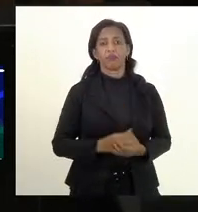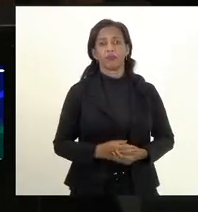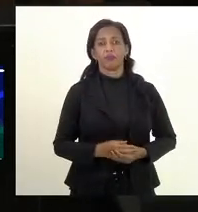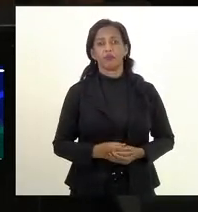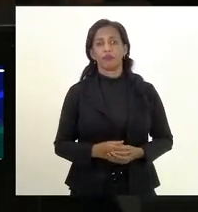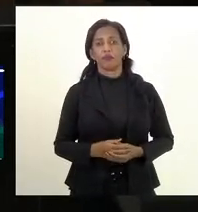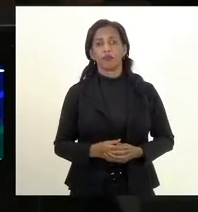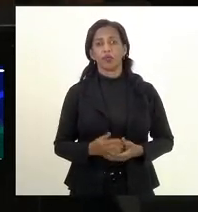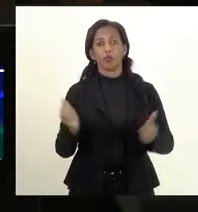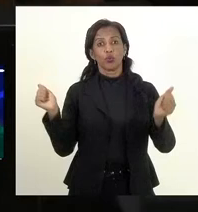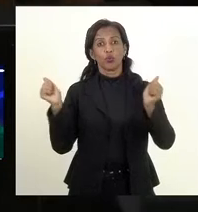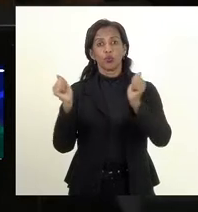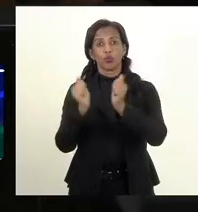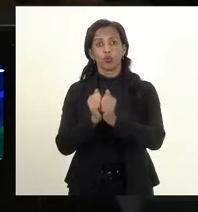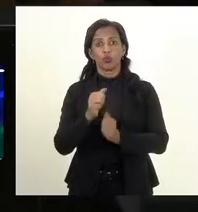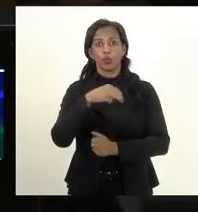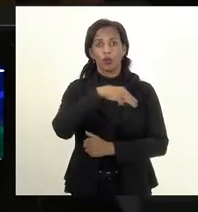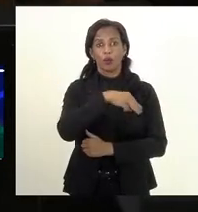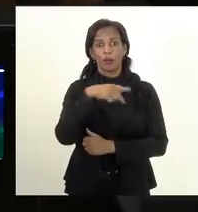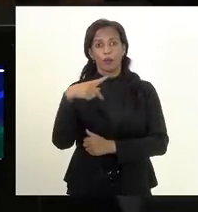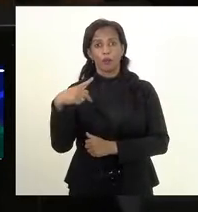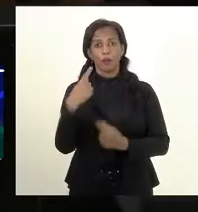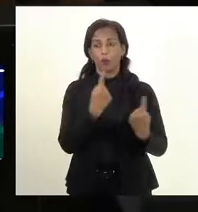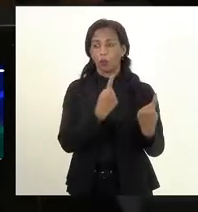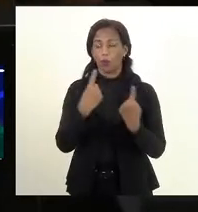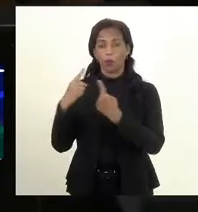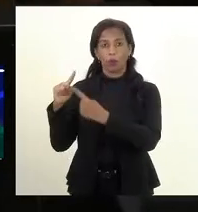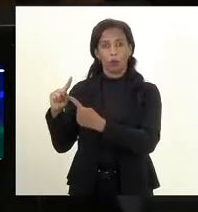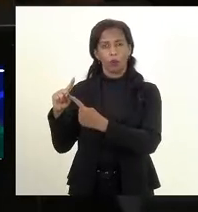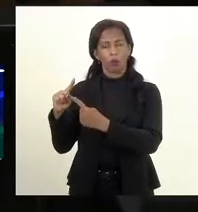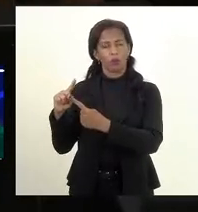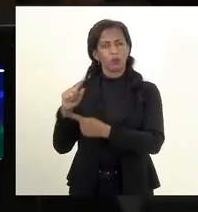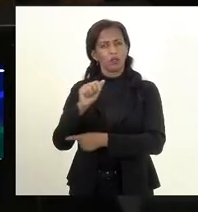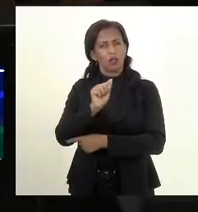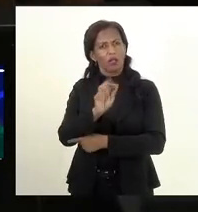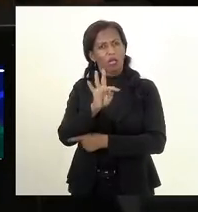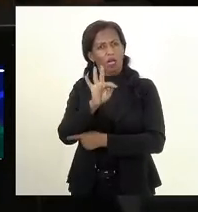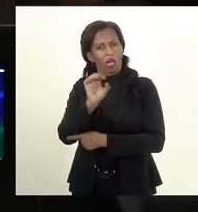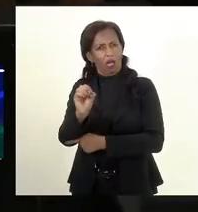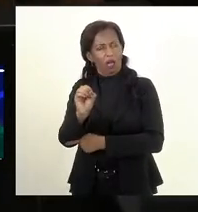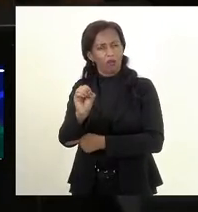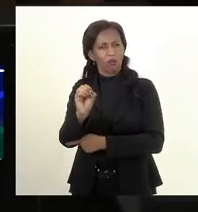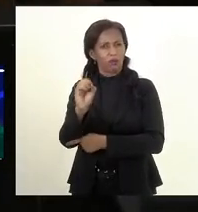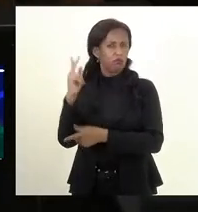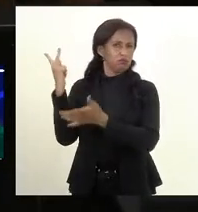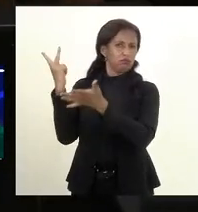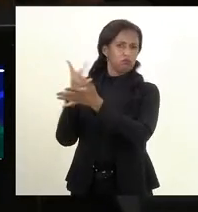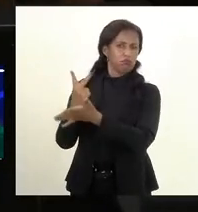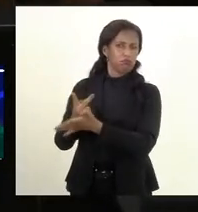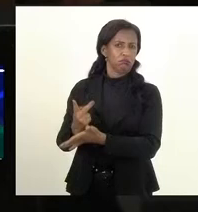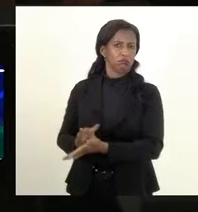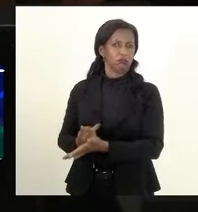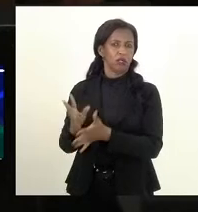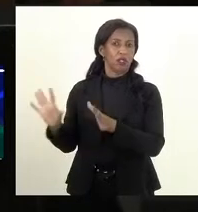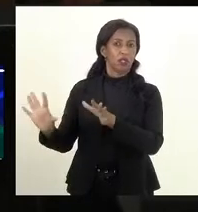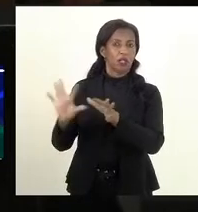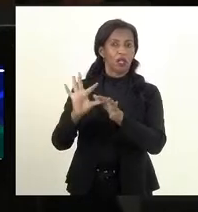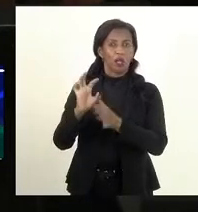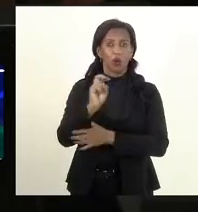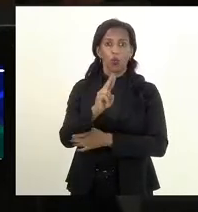ao Ministério Público Contra esse ato de Desatino que a